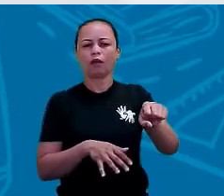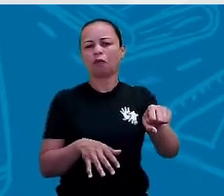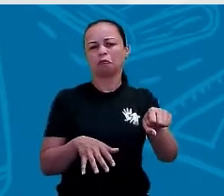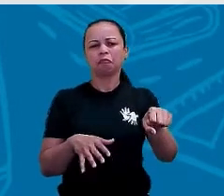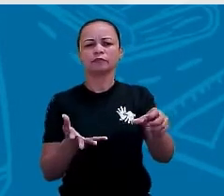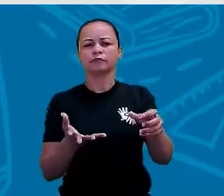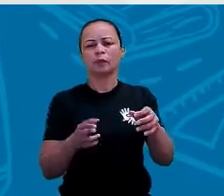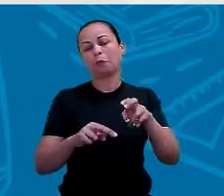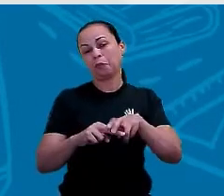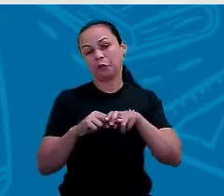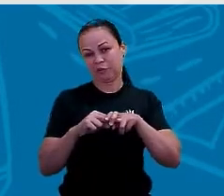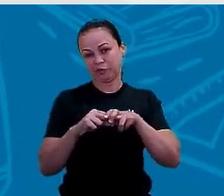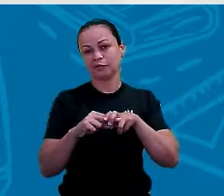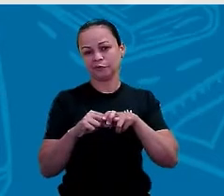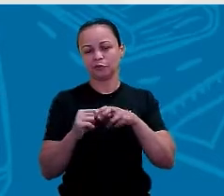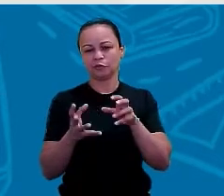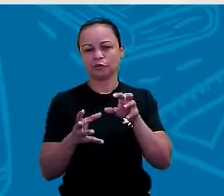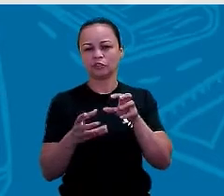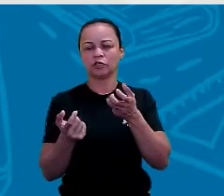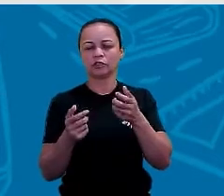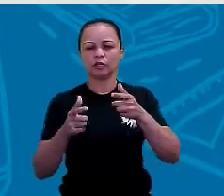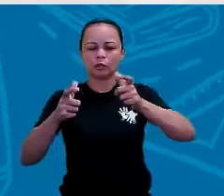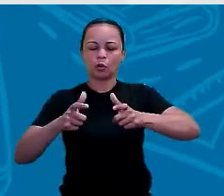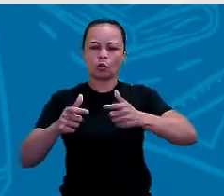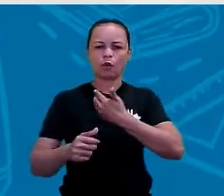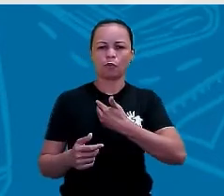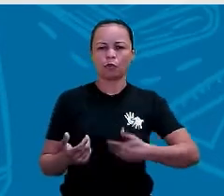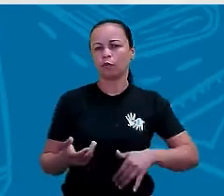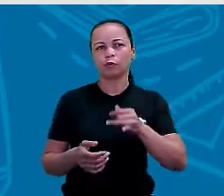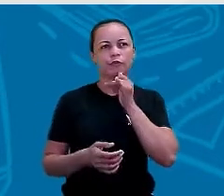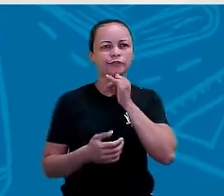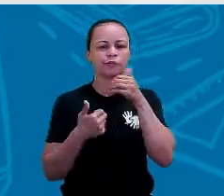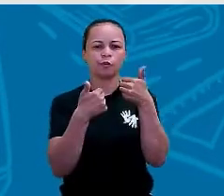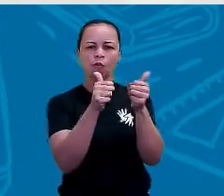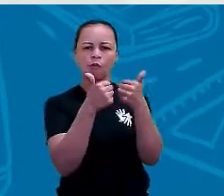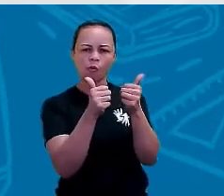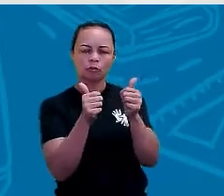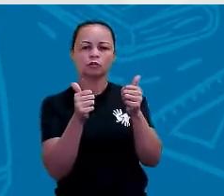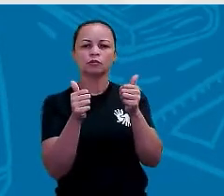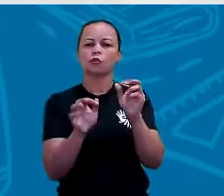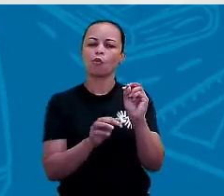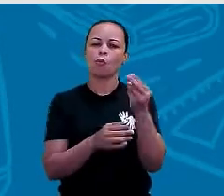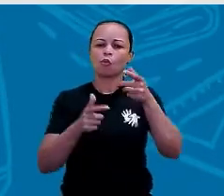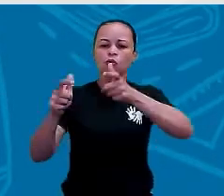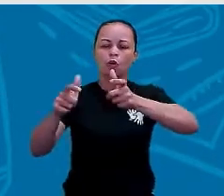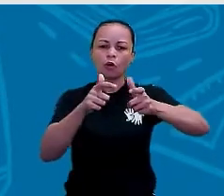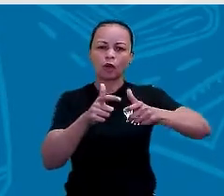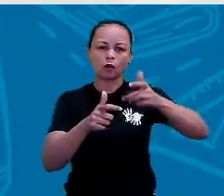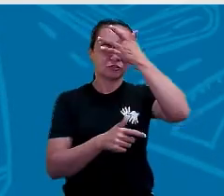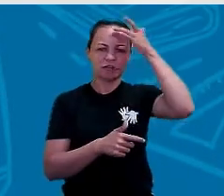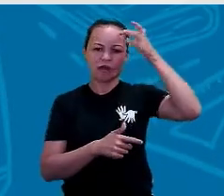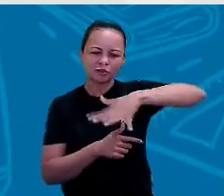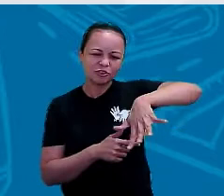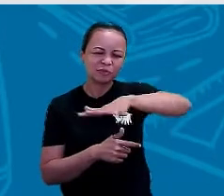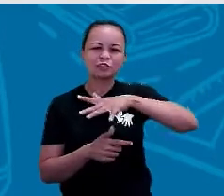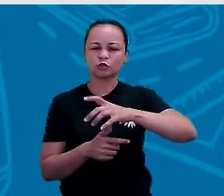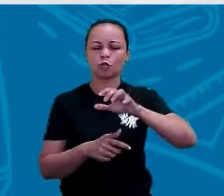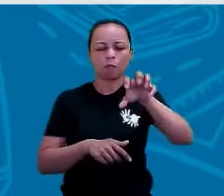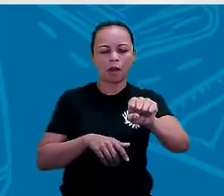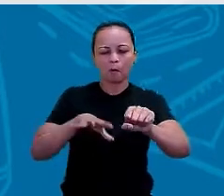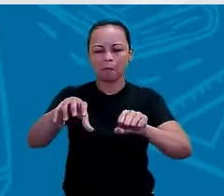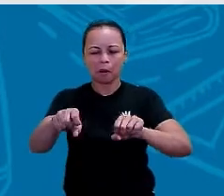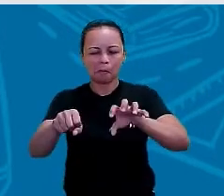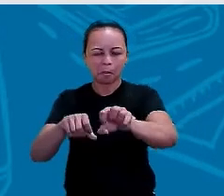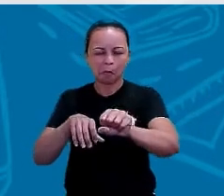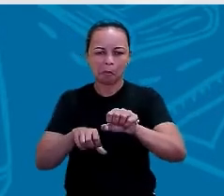né? Por isso que muitas vezes quando a gente está num ambiente público, num ônibus, ou num local onde muitas pessoas, né, tocam naquela mesma